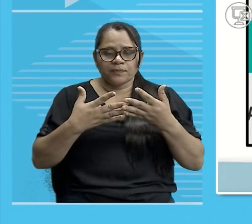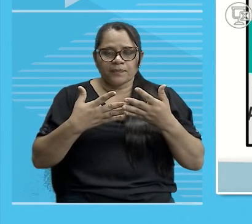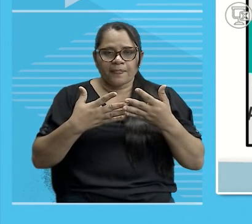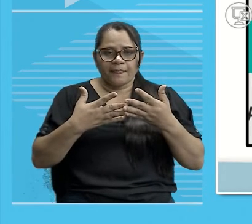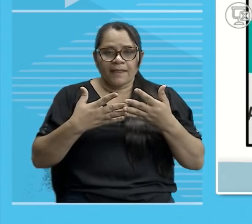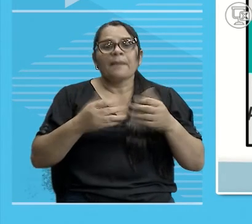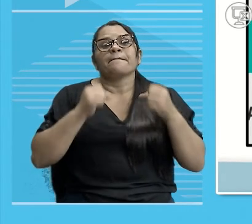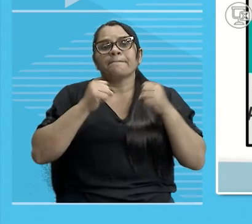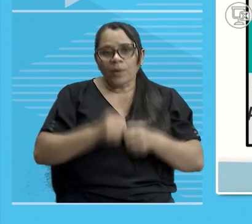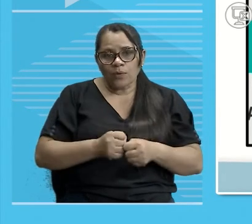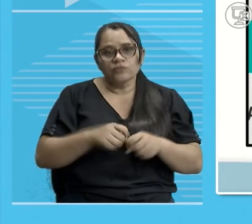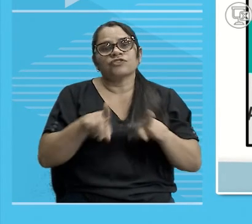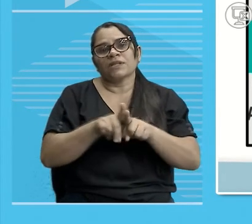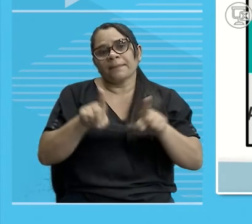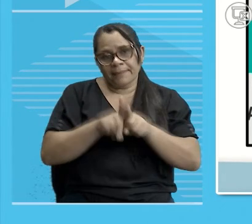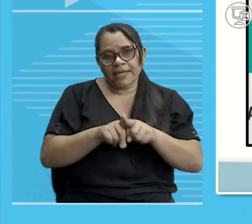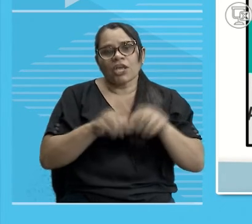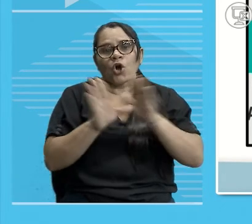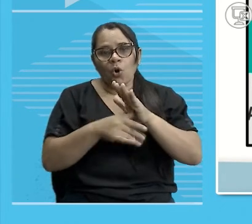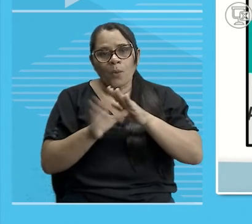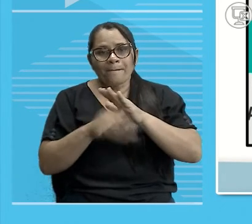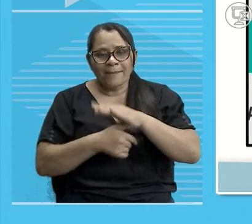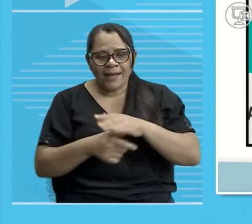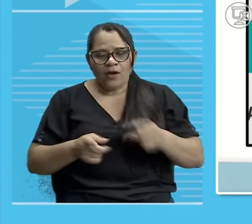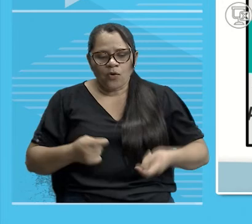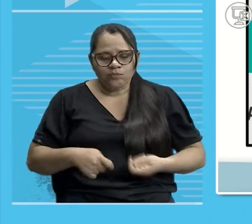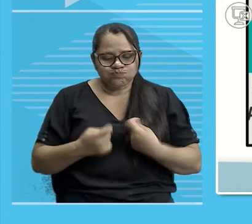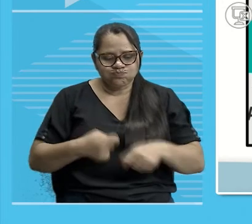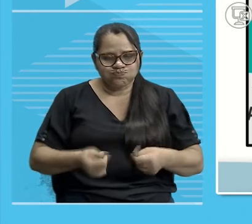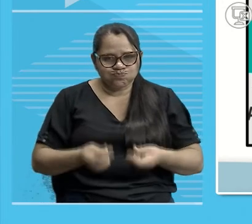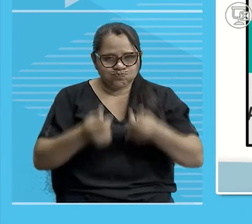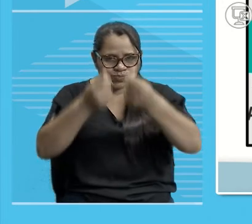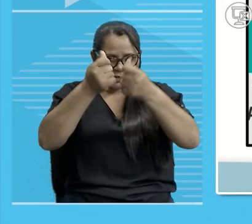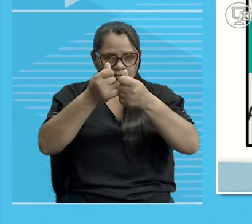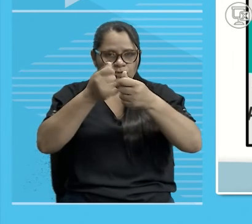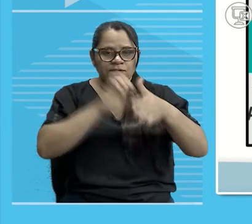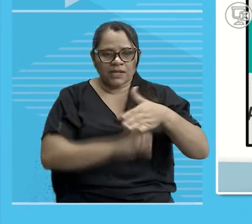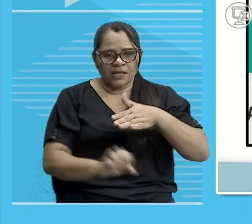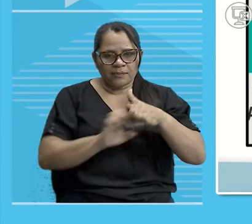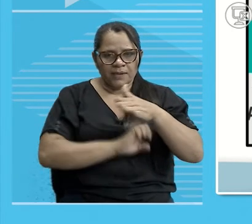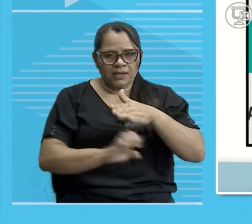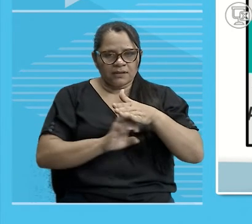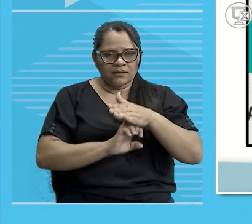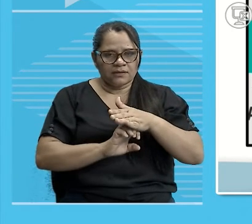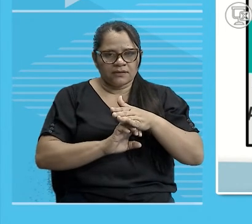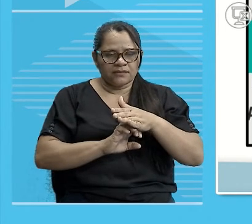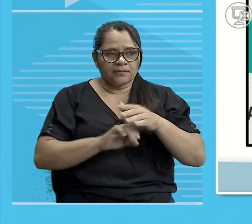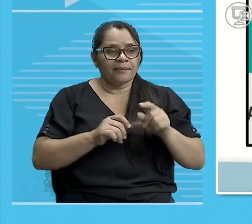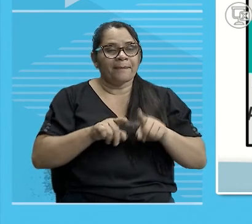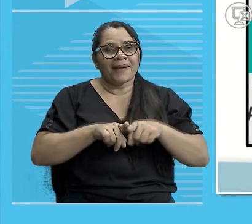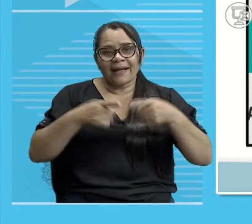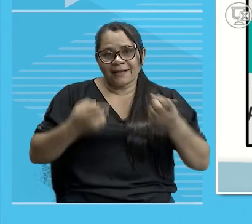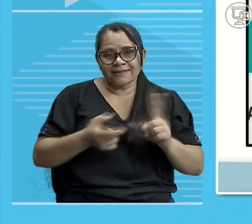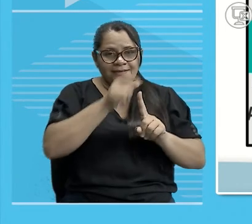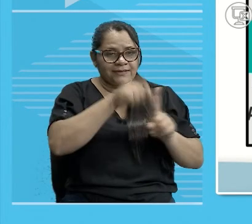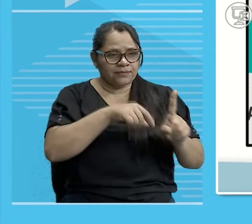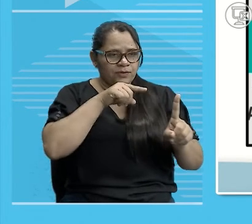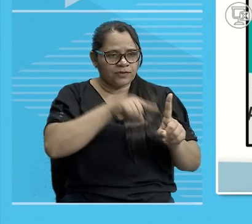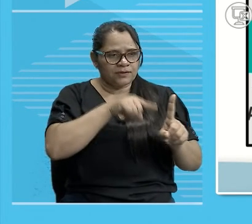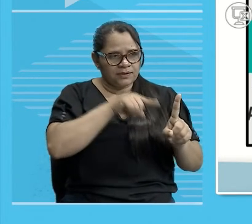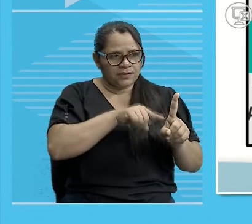financeiro da empresa Tá bom o que é que o Pinterest faz ele vai